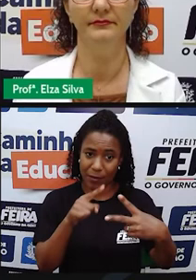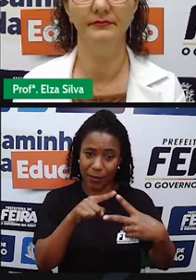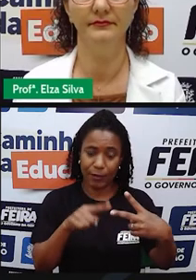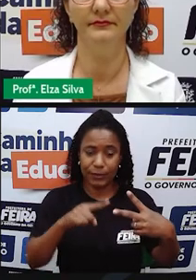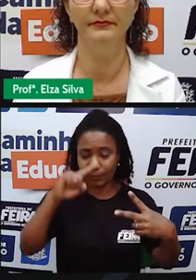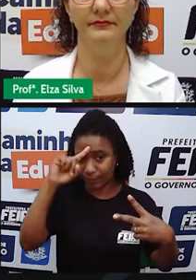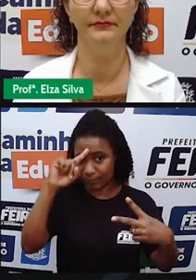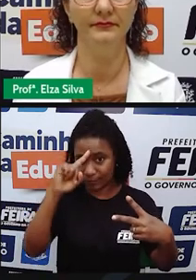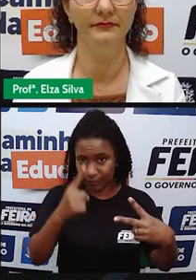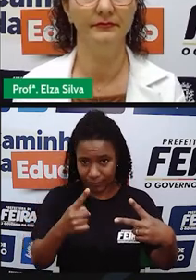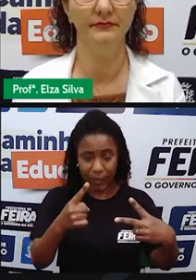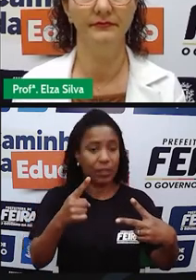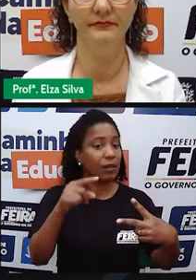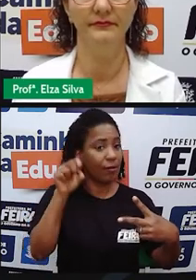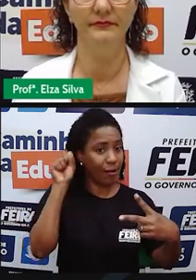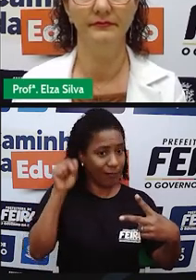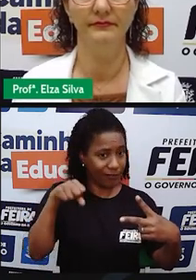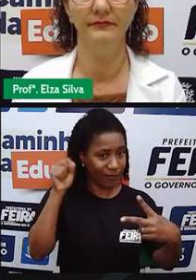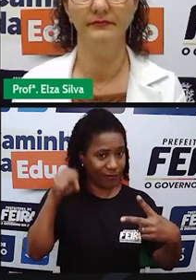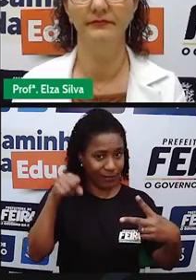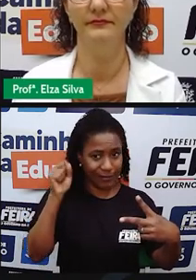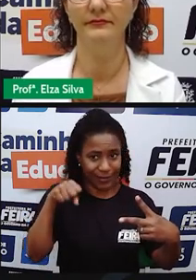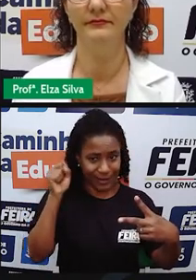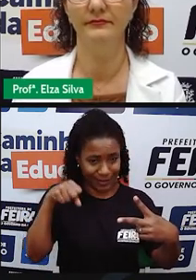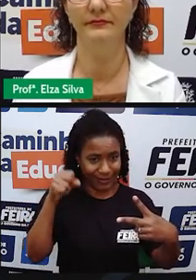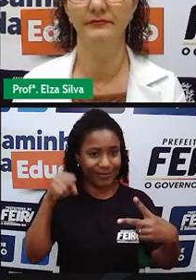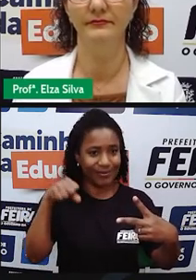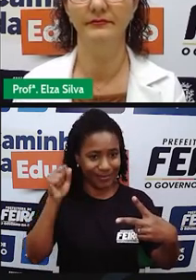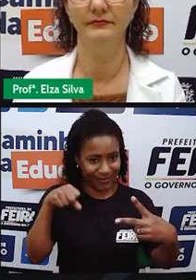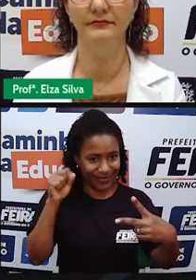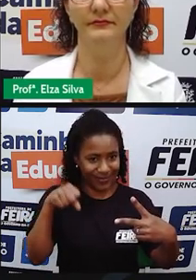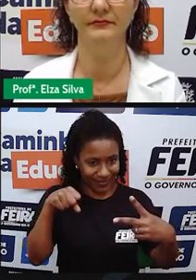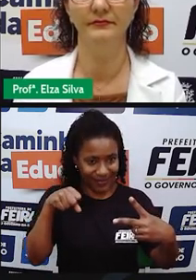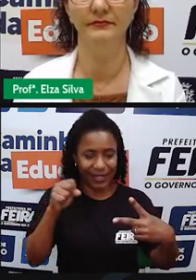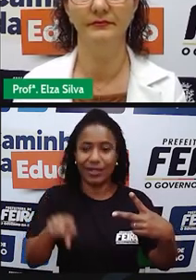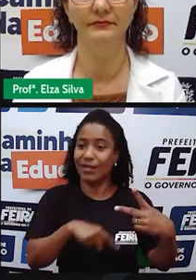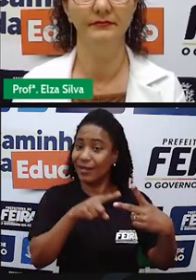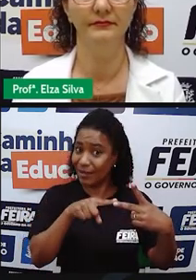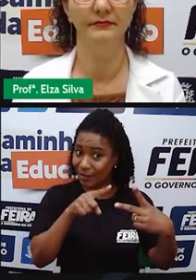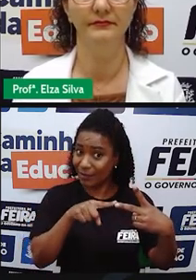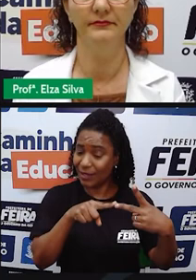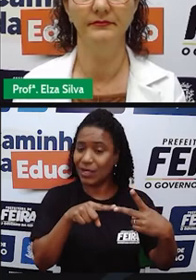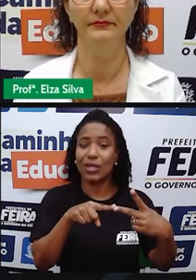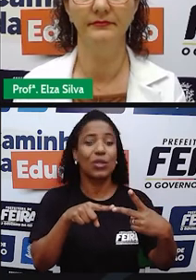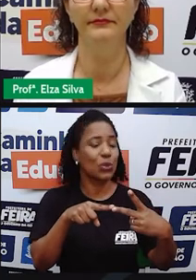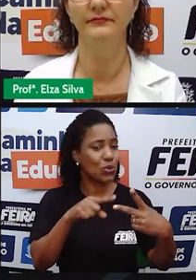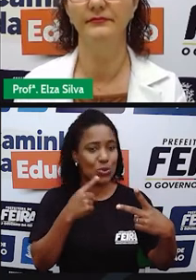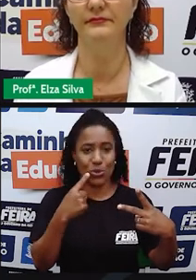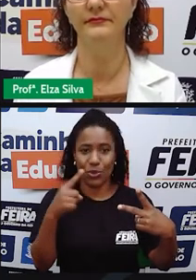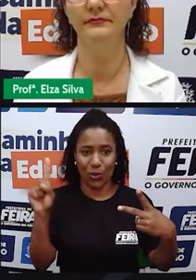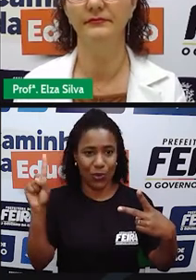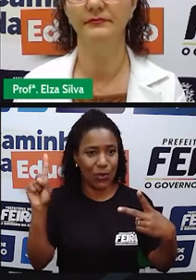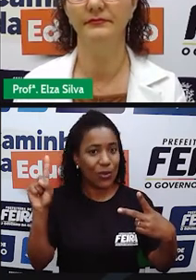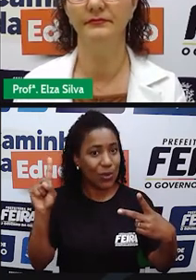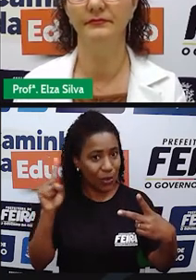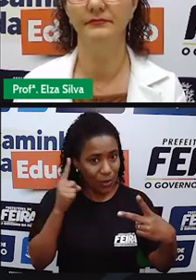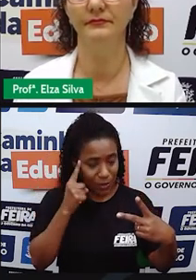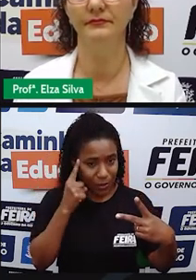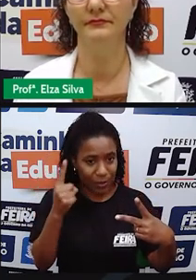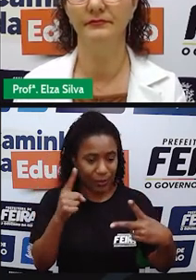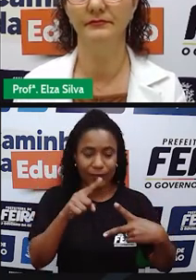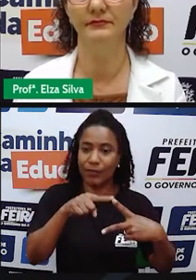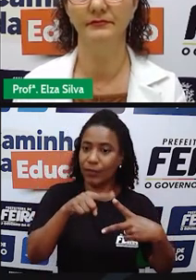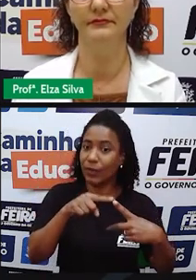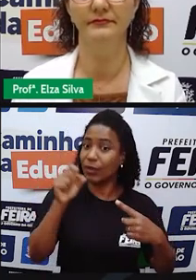forma afirmativa, or affirmative, e na forma negativa, or negative. Então, na afirmativa,